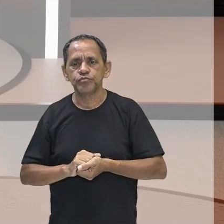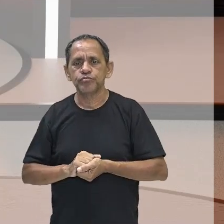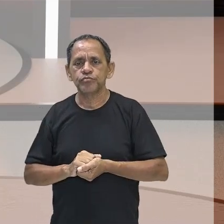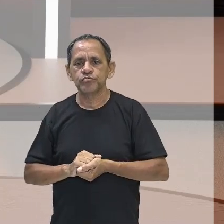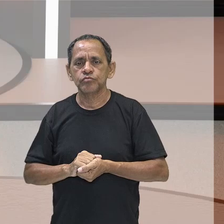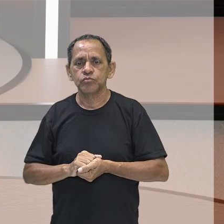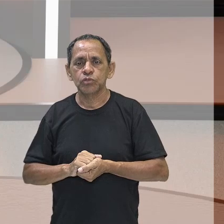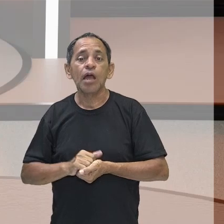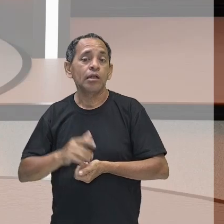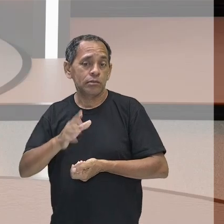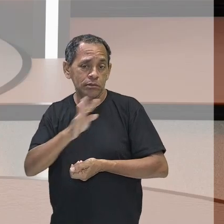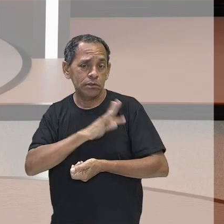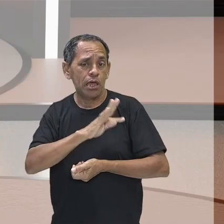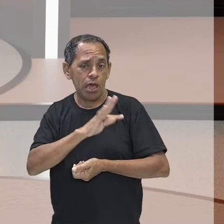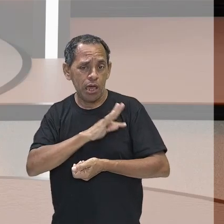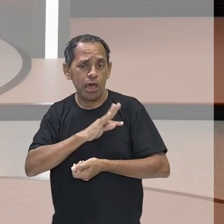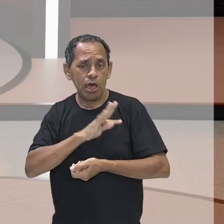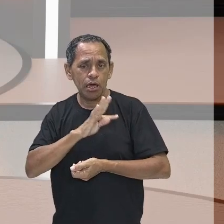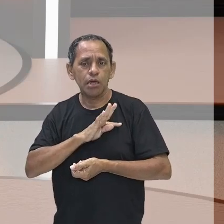à obtenção de técnicas